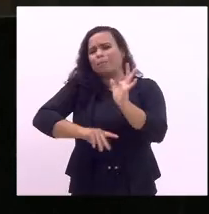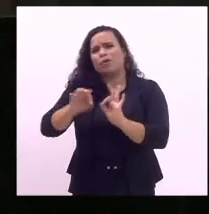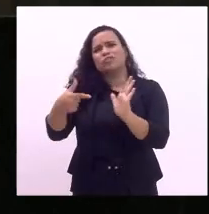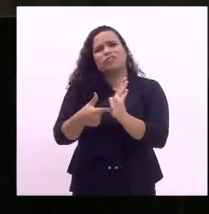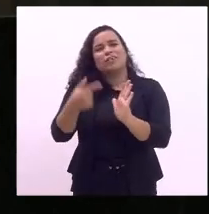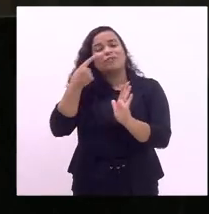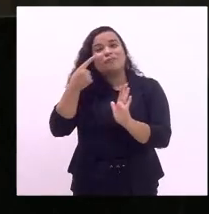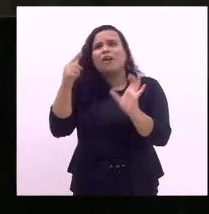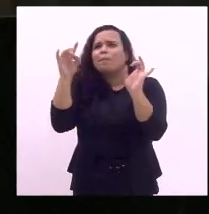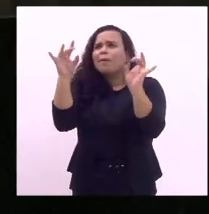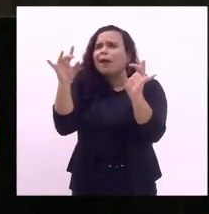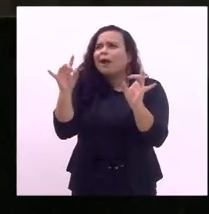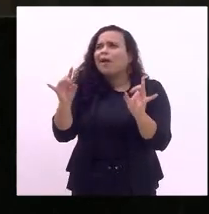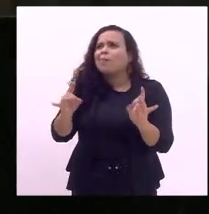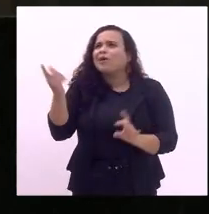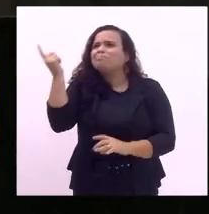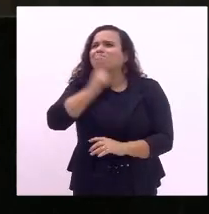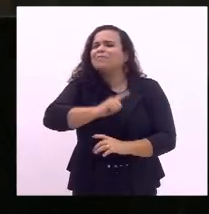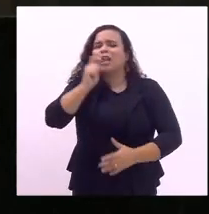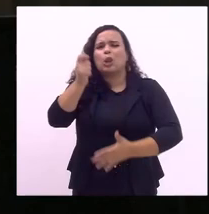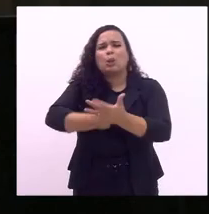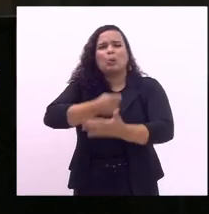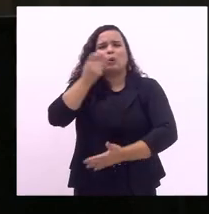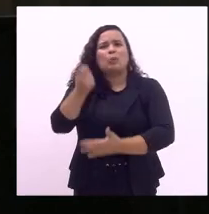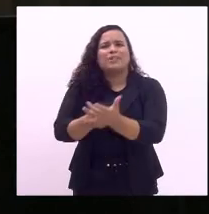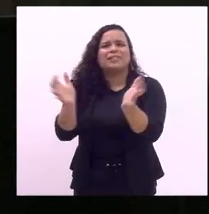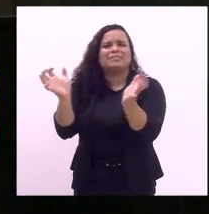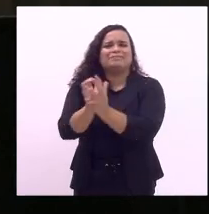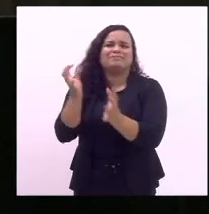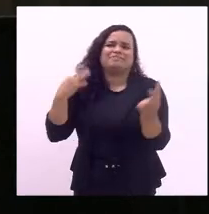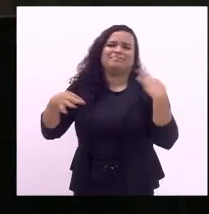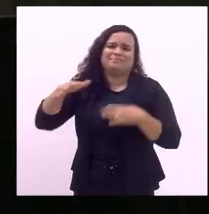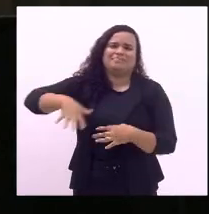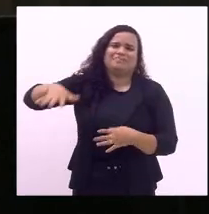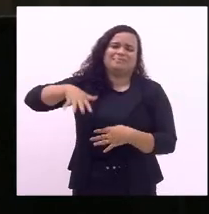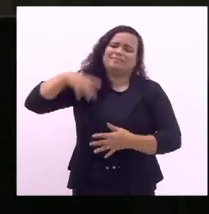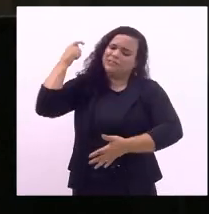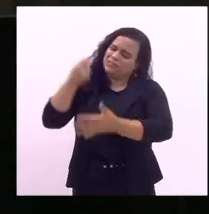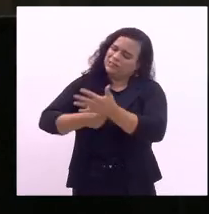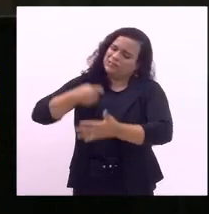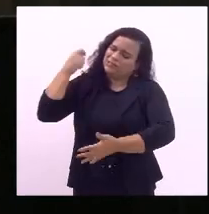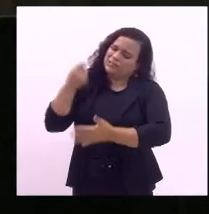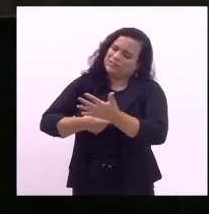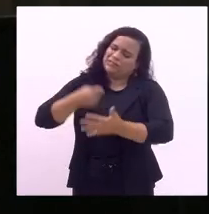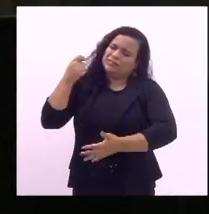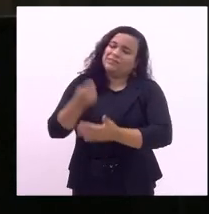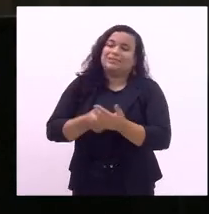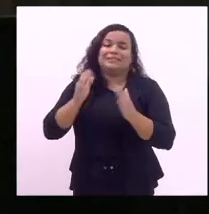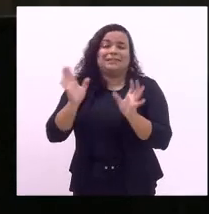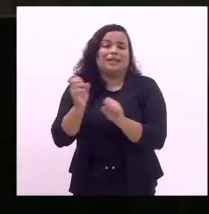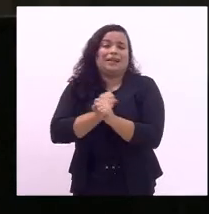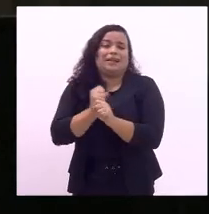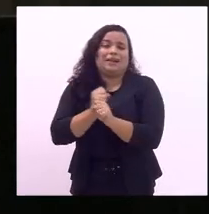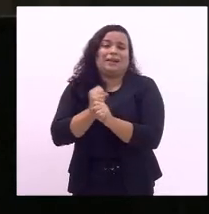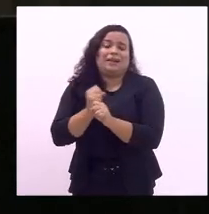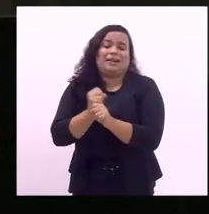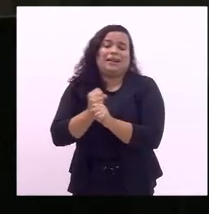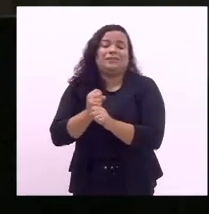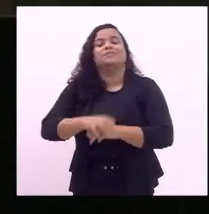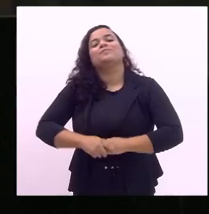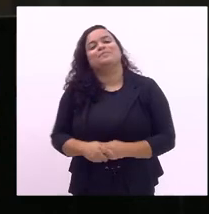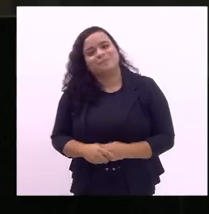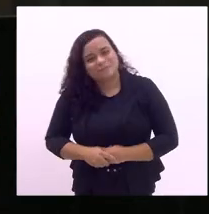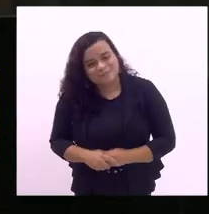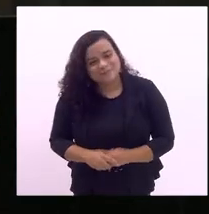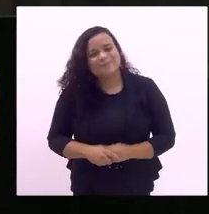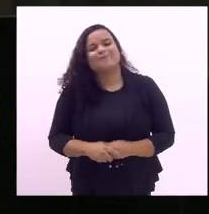a realização de uma luta da categoria que já vinha sendo travada há bastante tempo.